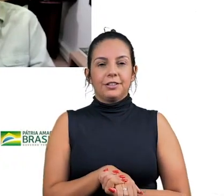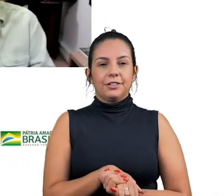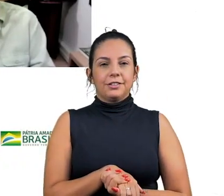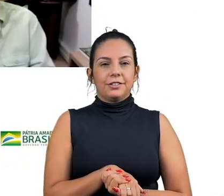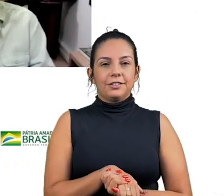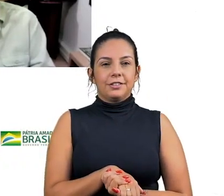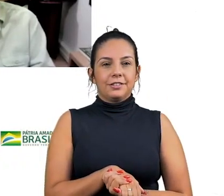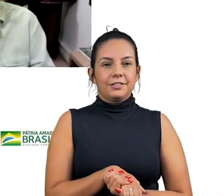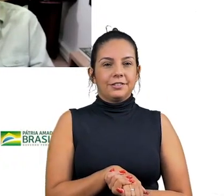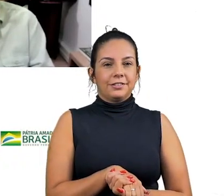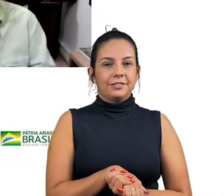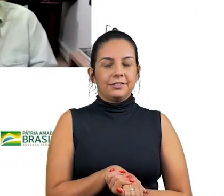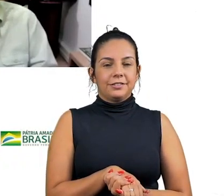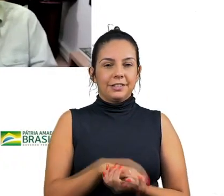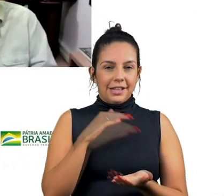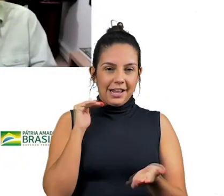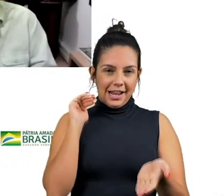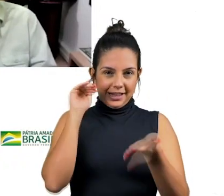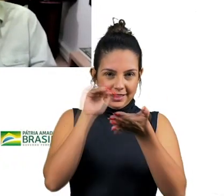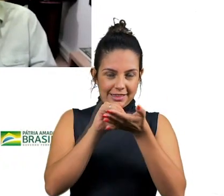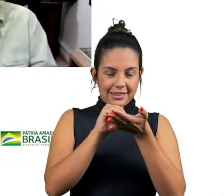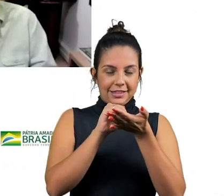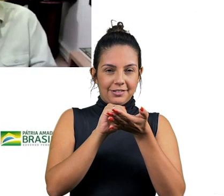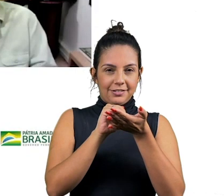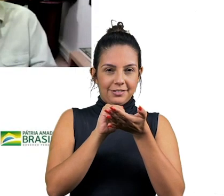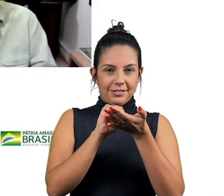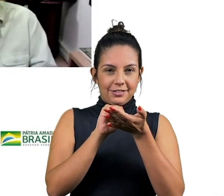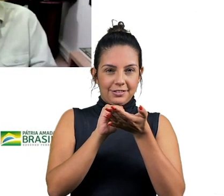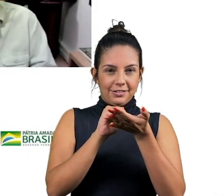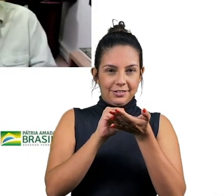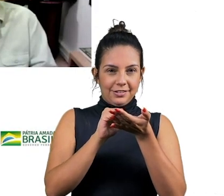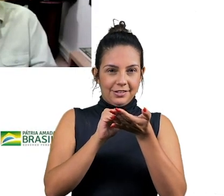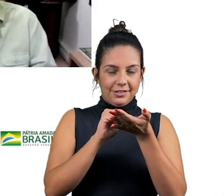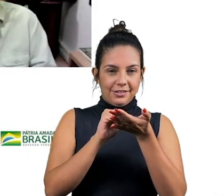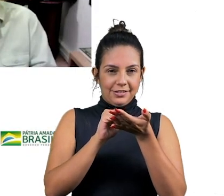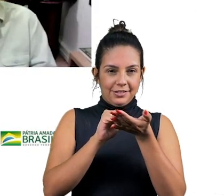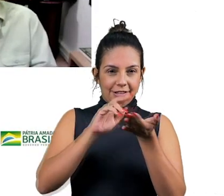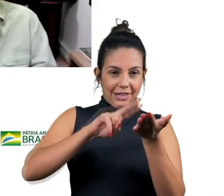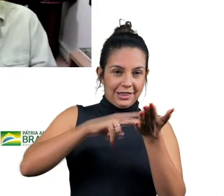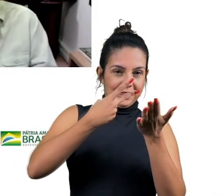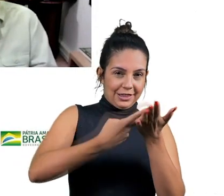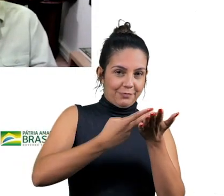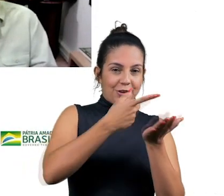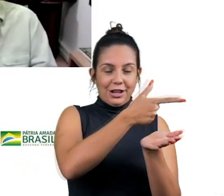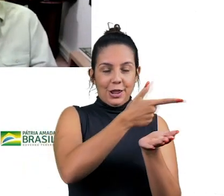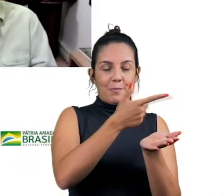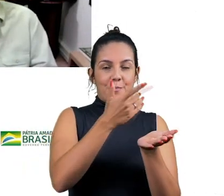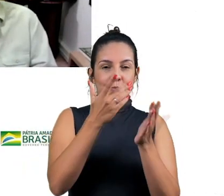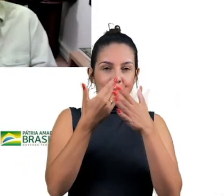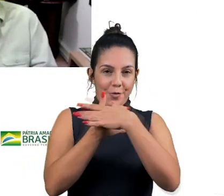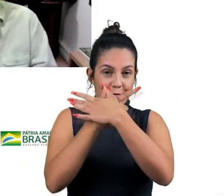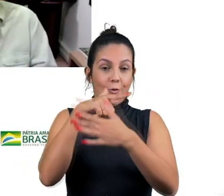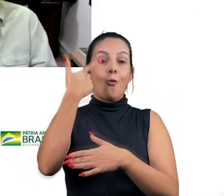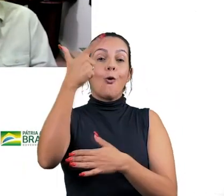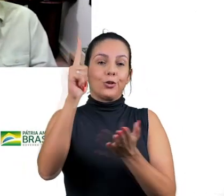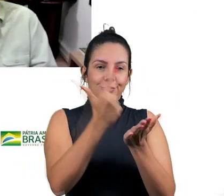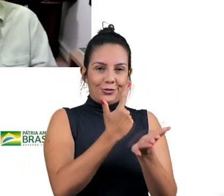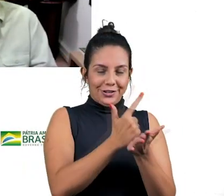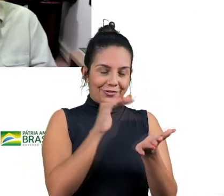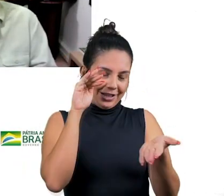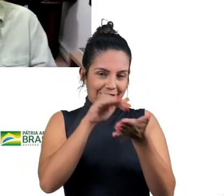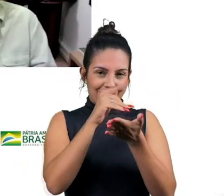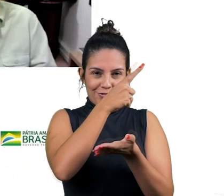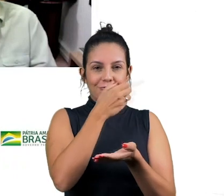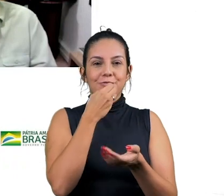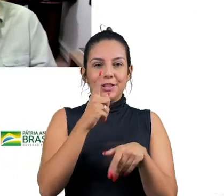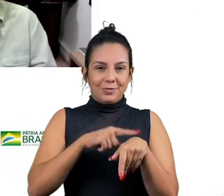Eu que agradeço. até o intérprete de borboletas, por favor. Isso aí, vamos fazer um belo